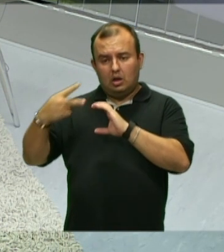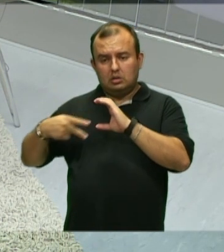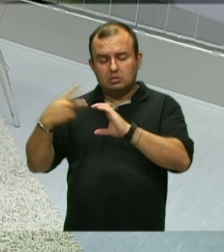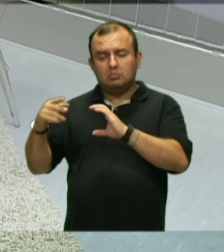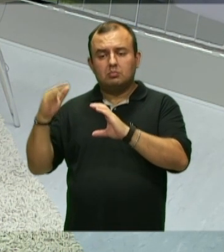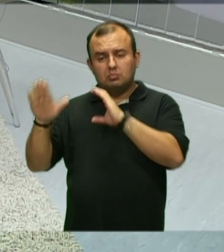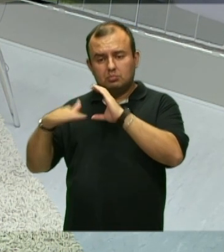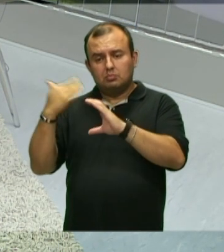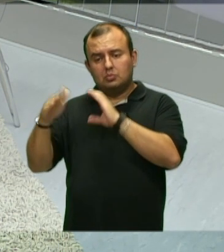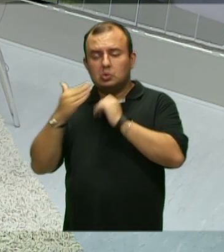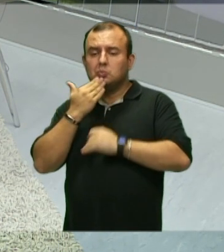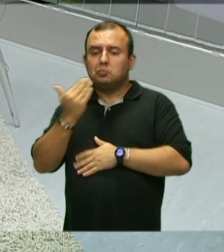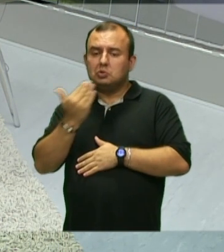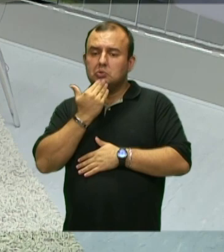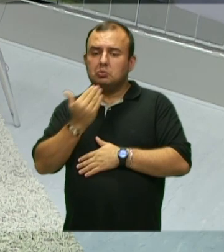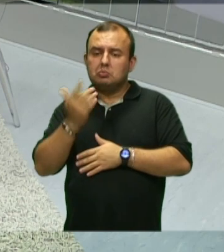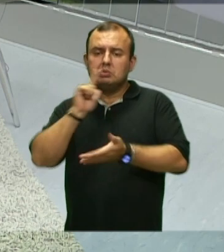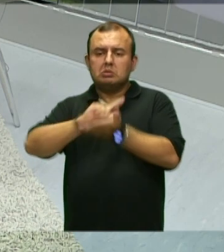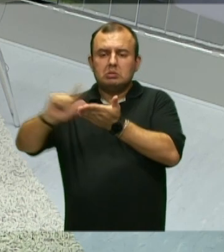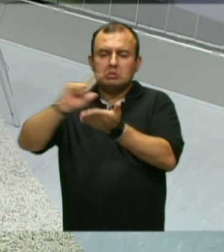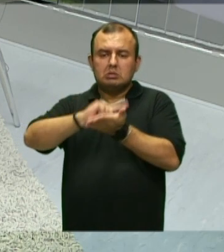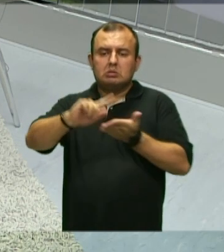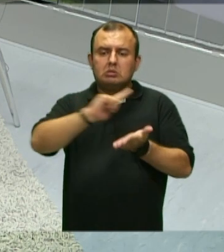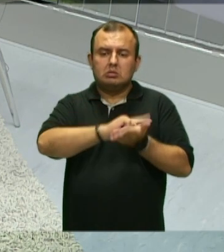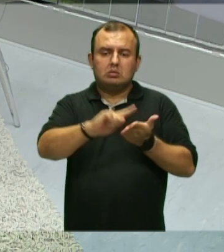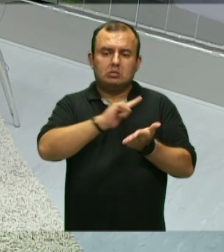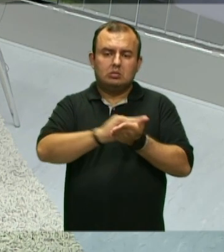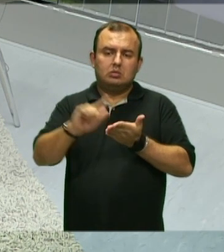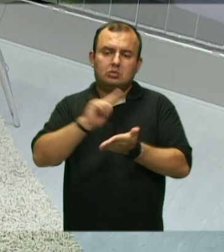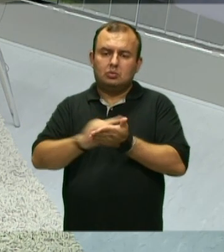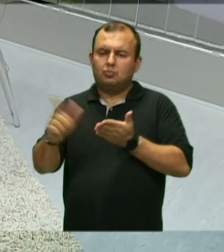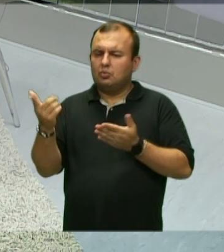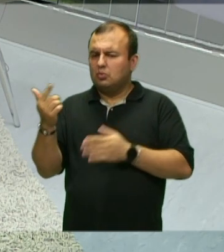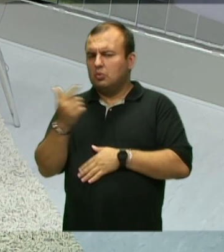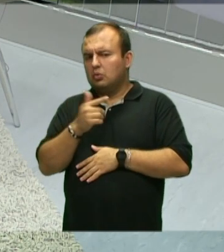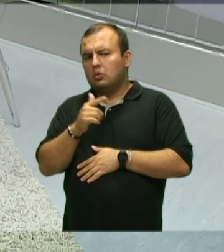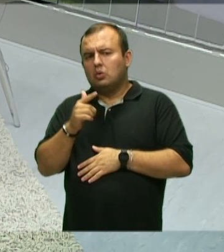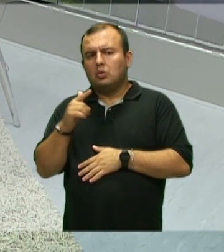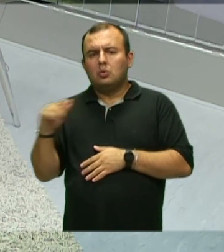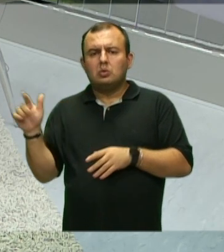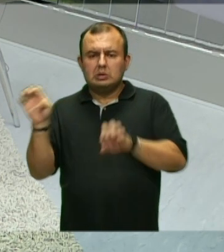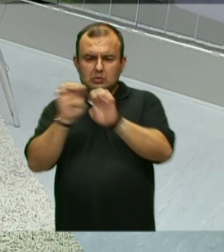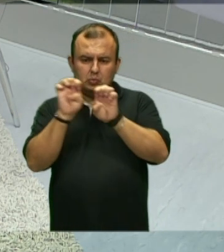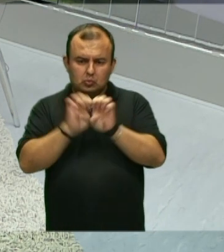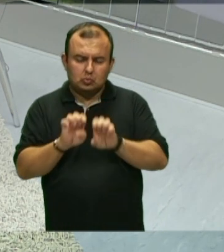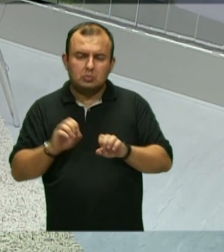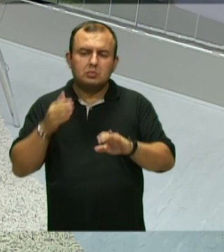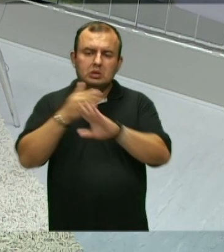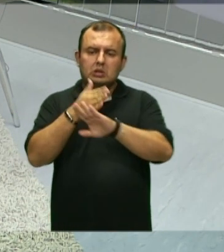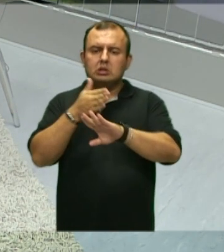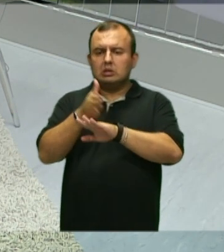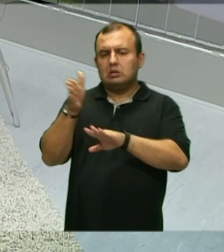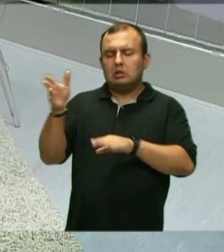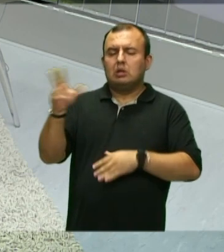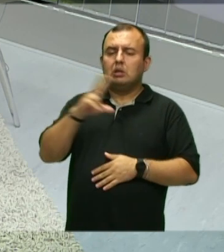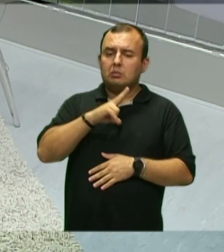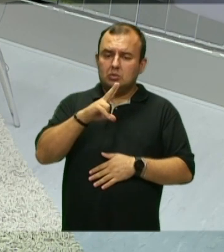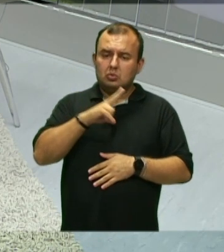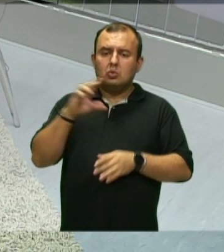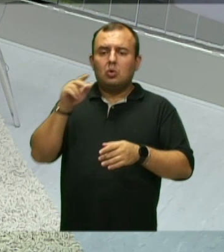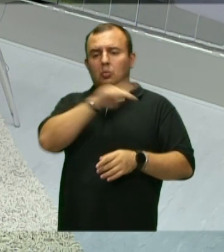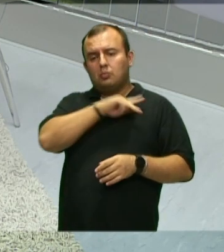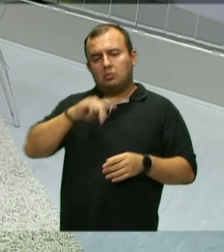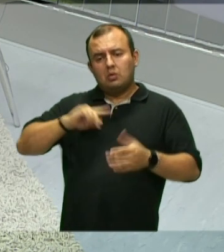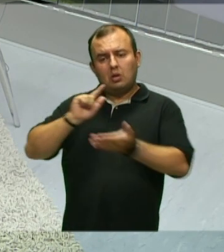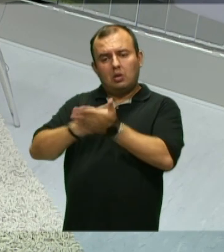muitas indicações pedindo limpeza, limpeza, limpeza. O município não tem estrutura para entrar em diversos terrenos particulares ou até mesmo público e